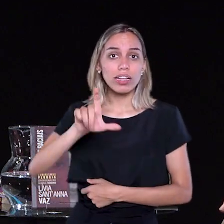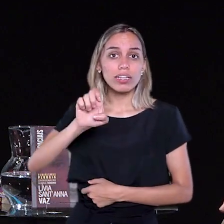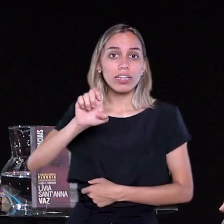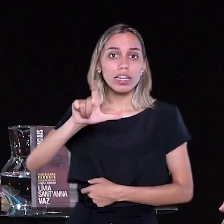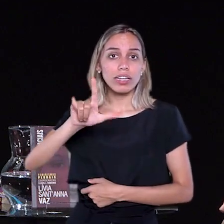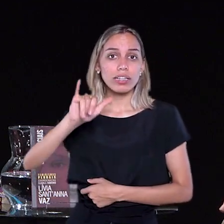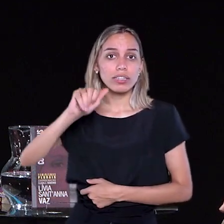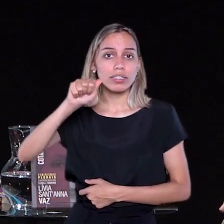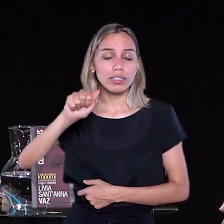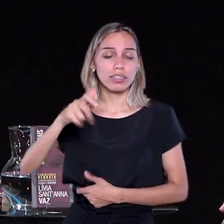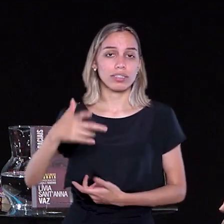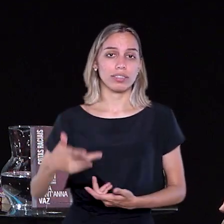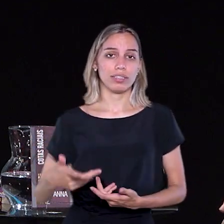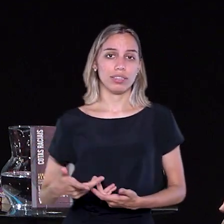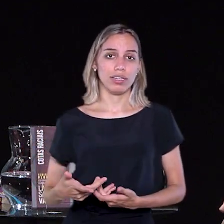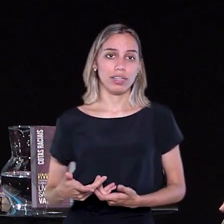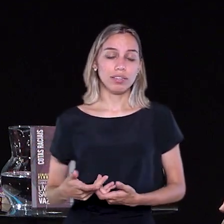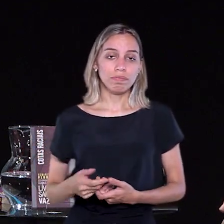ainda com esse olhar